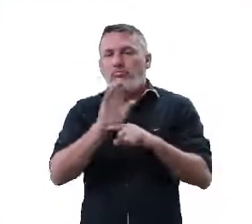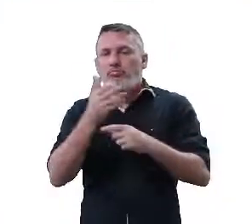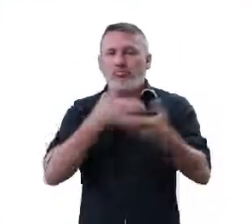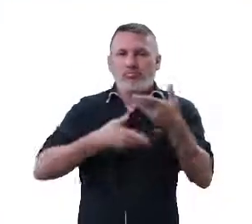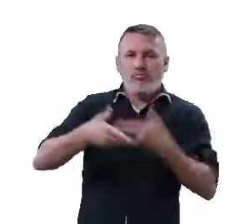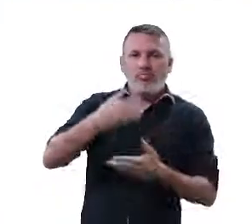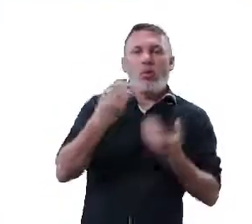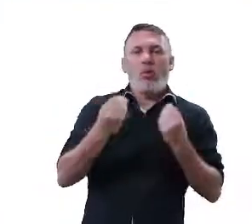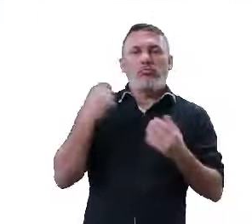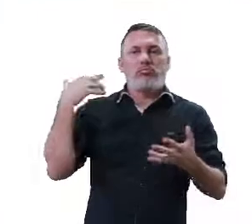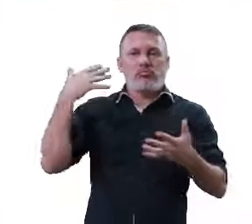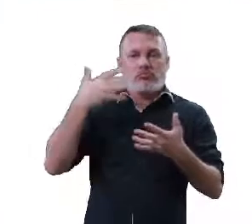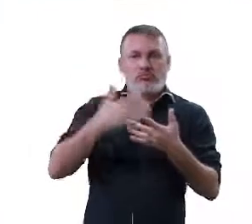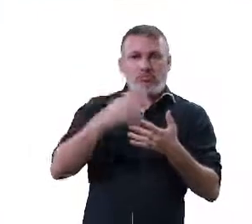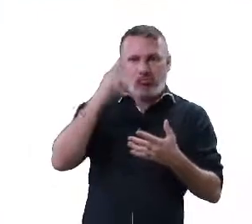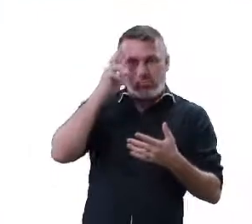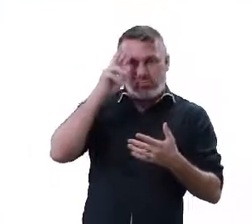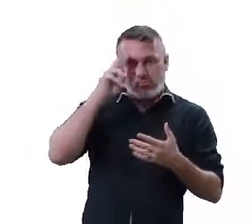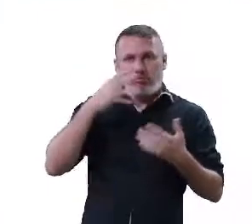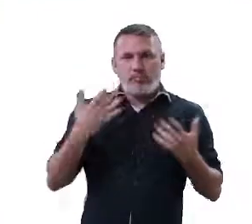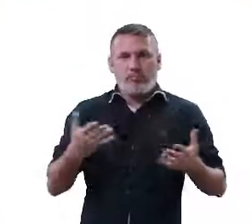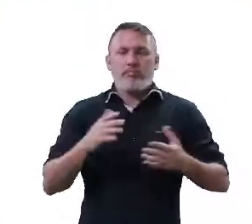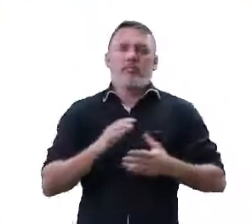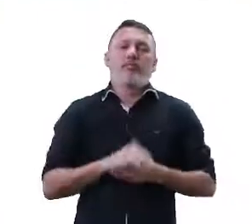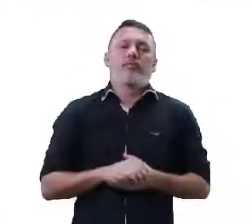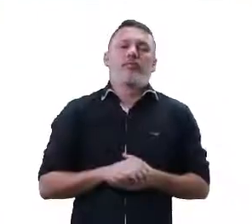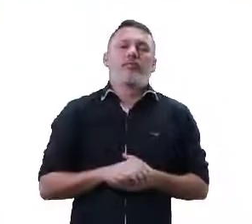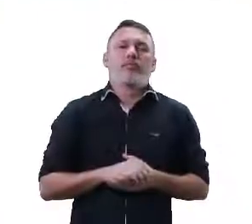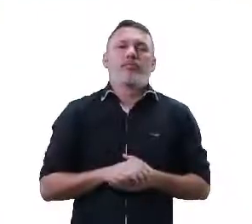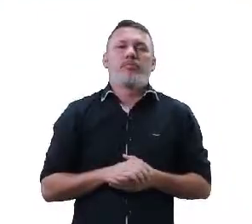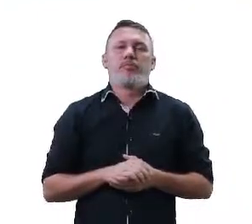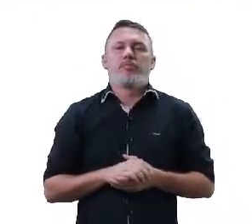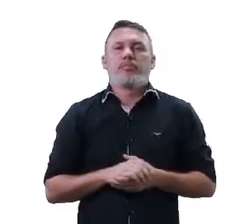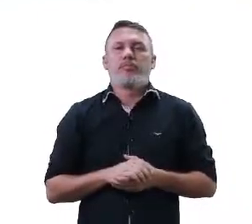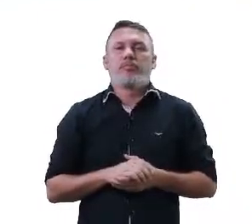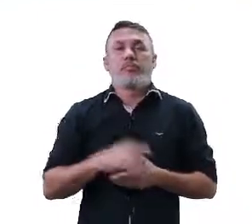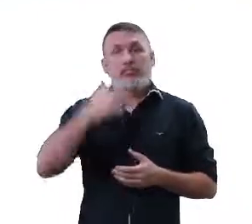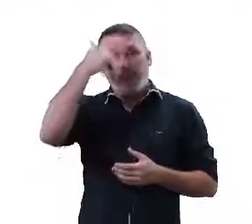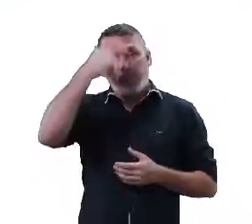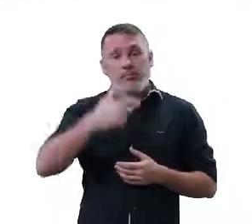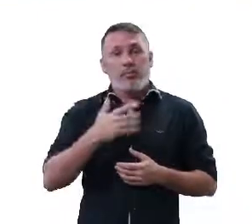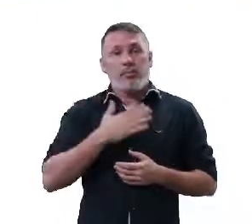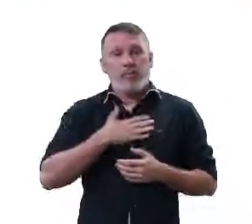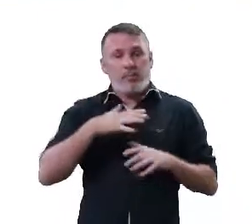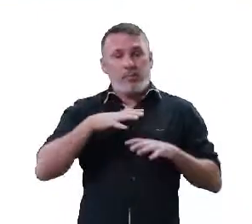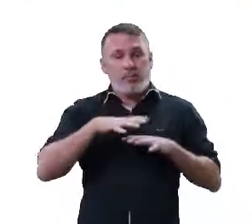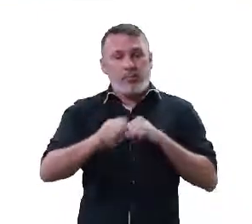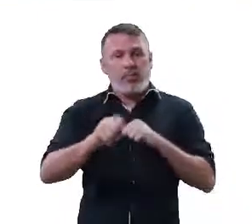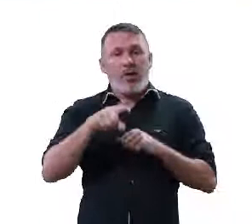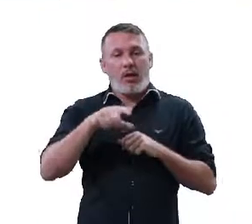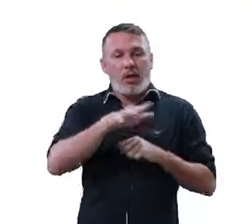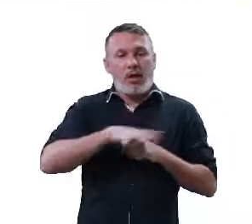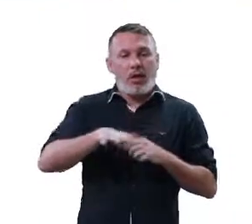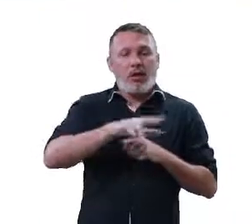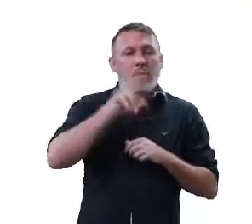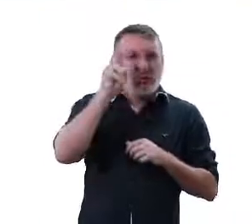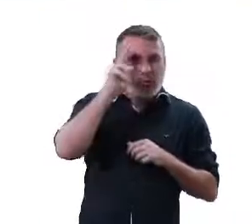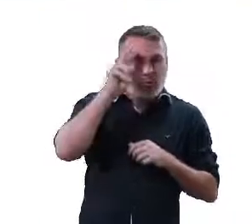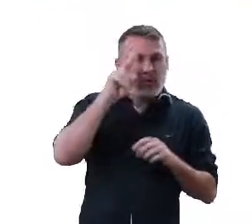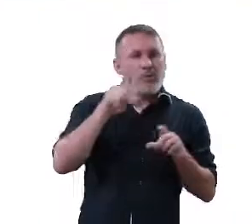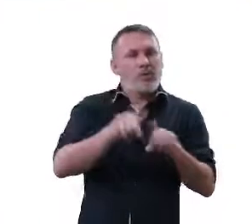processo, né? Eu tenho uma formação na área de história, né?